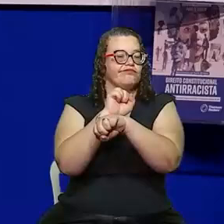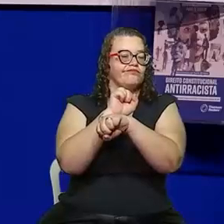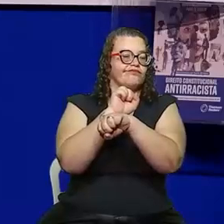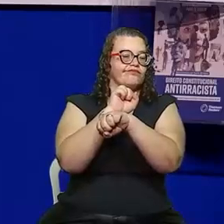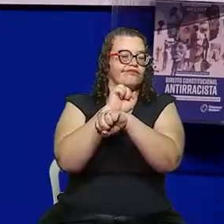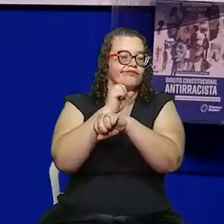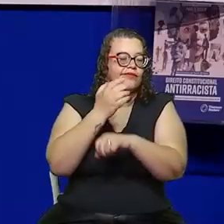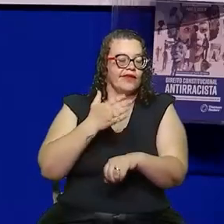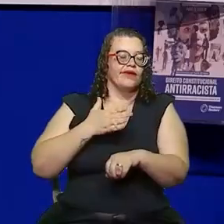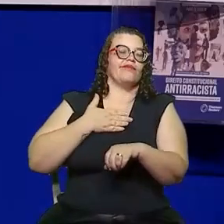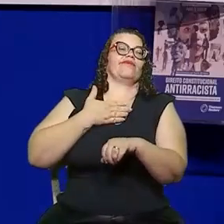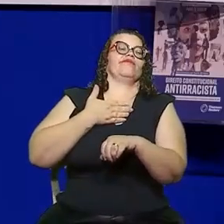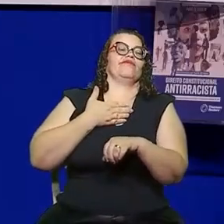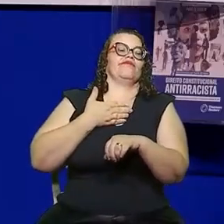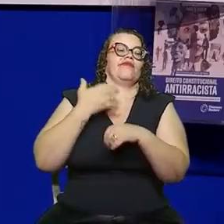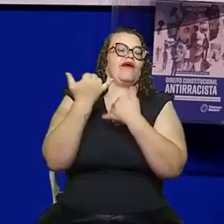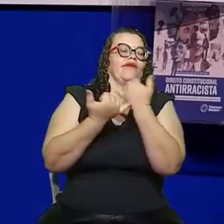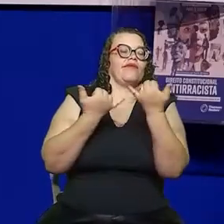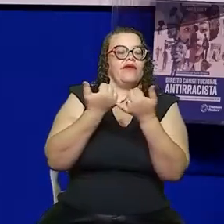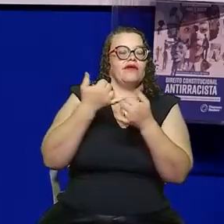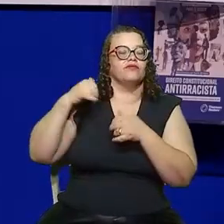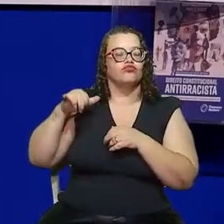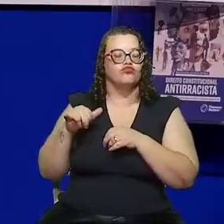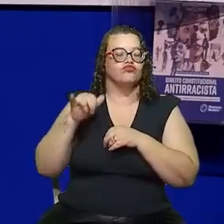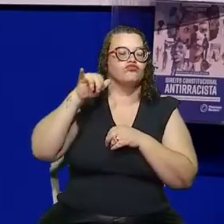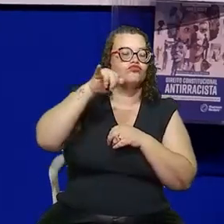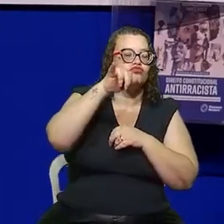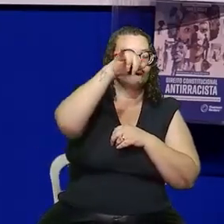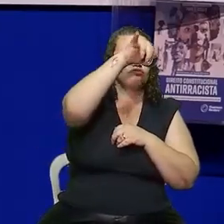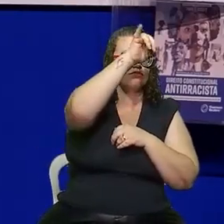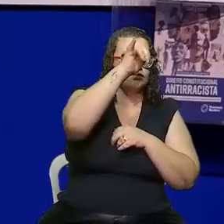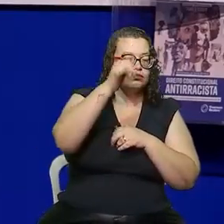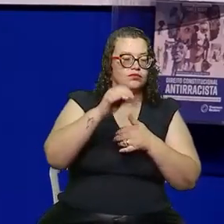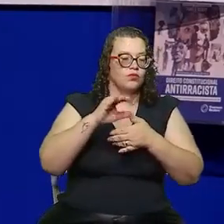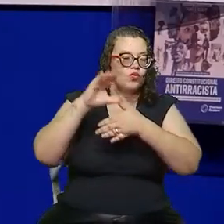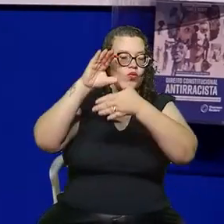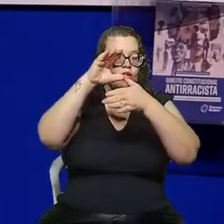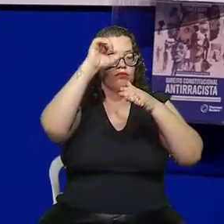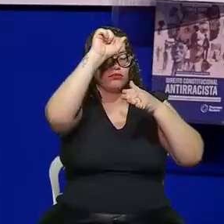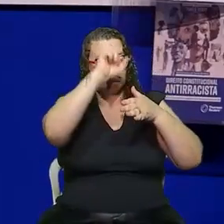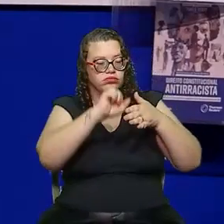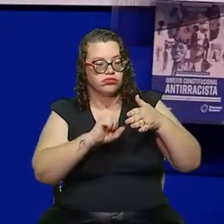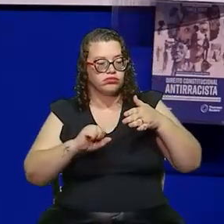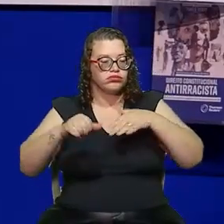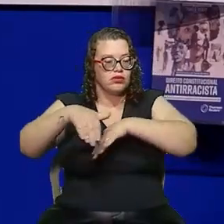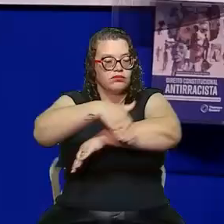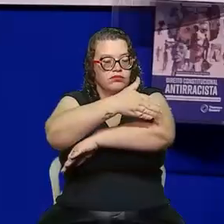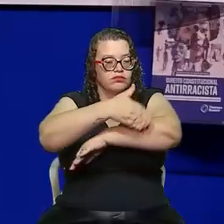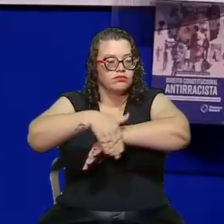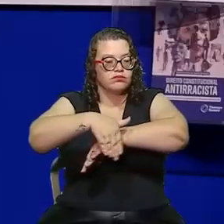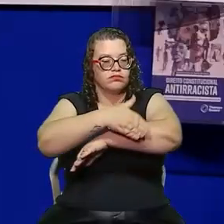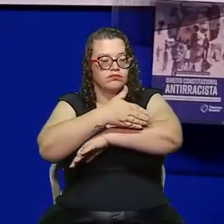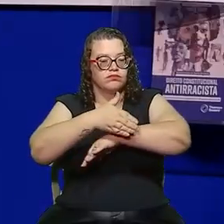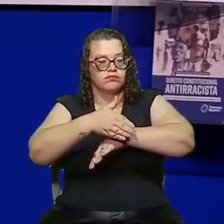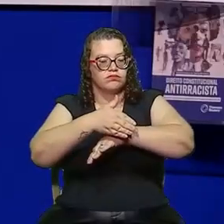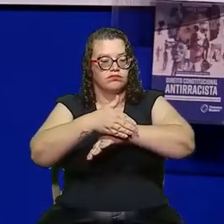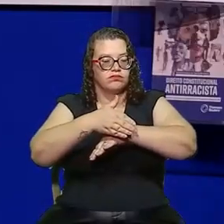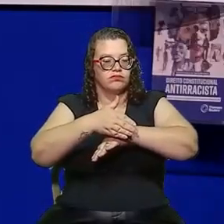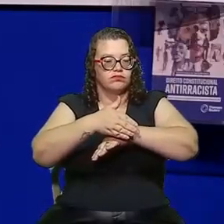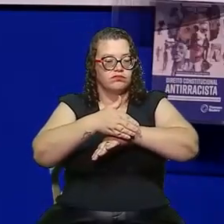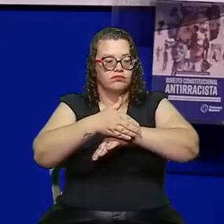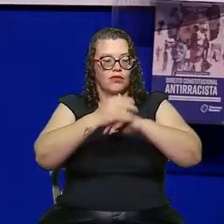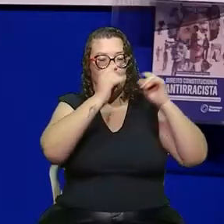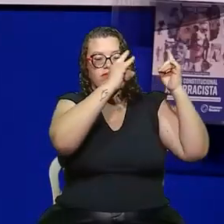de peripécias e viagens, do Amazonas ao asfalto, da feira de